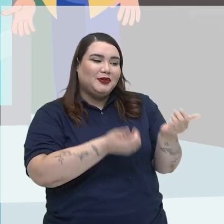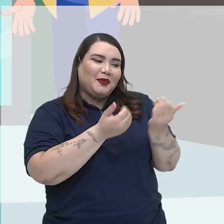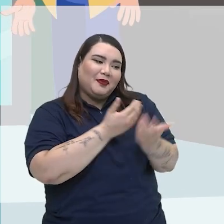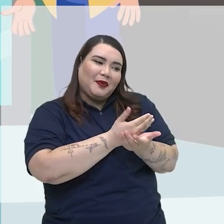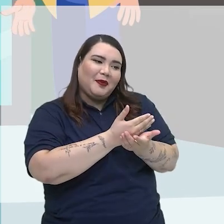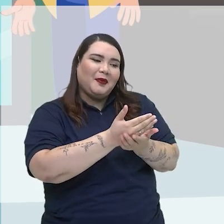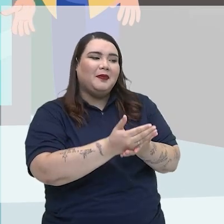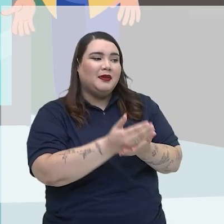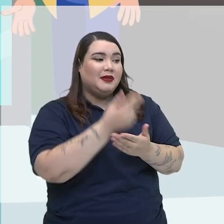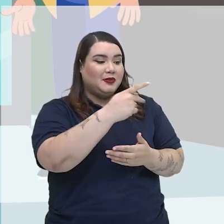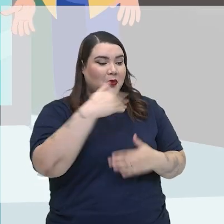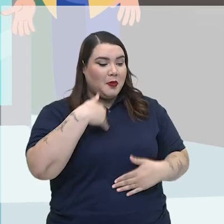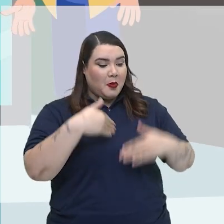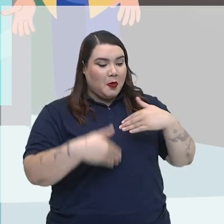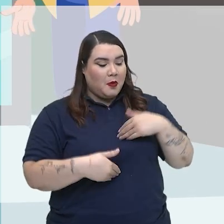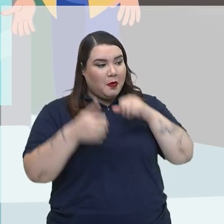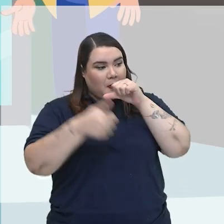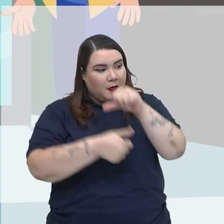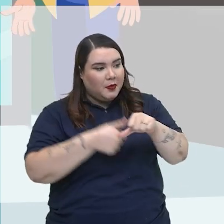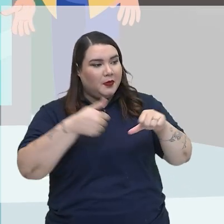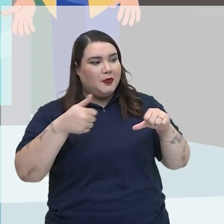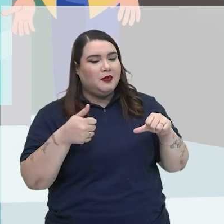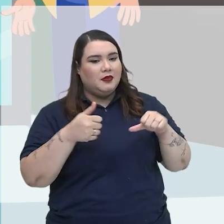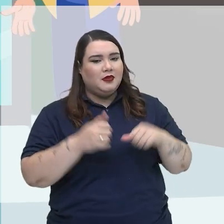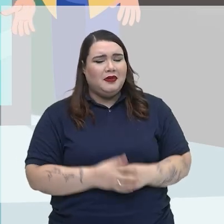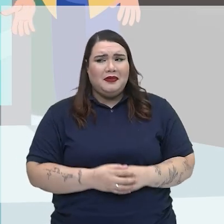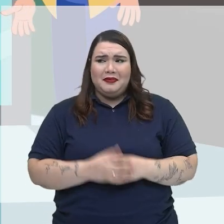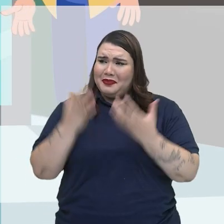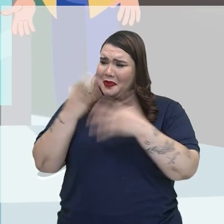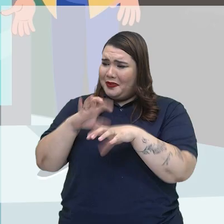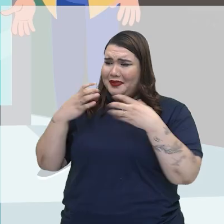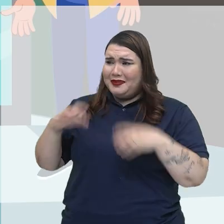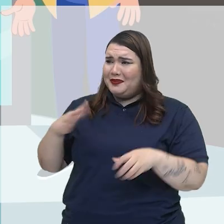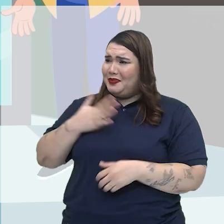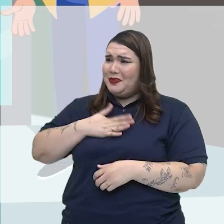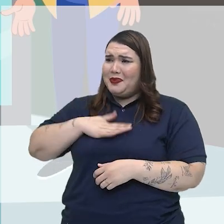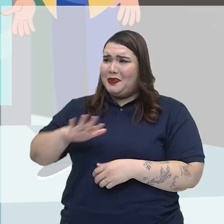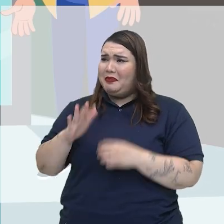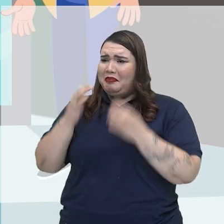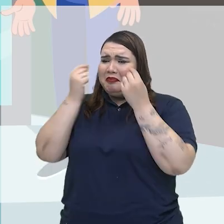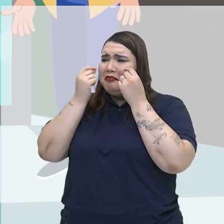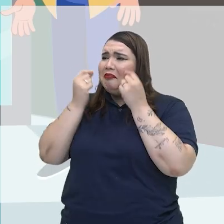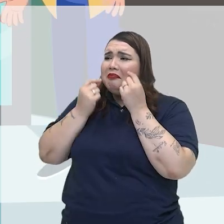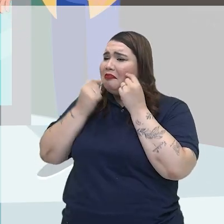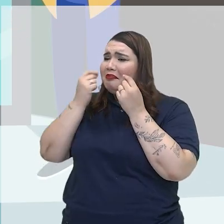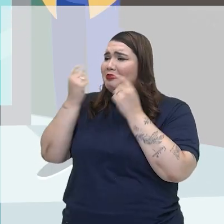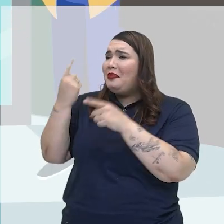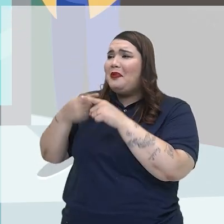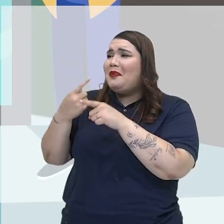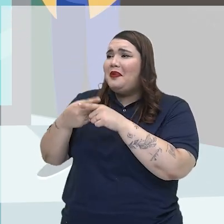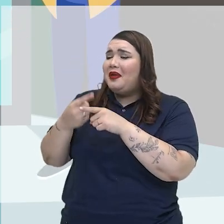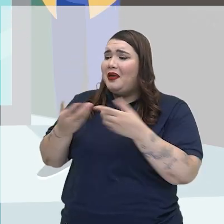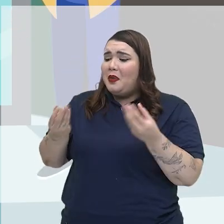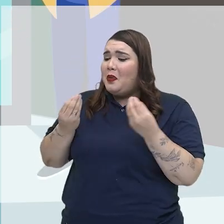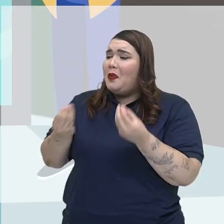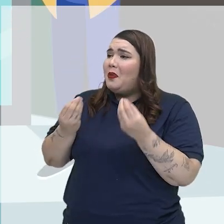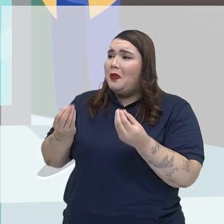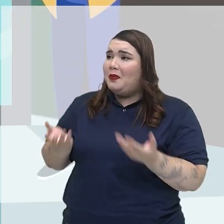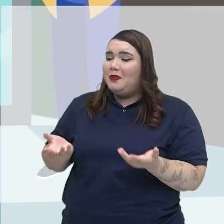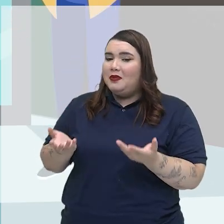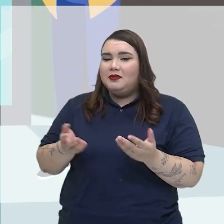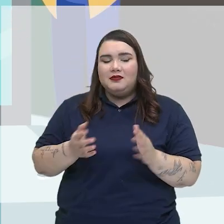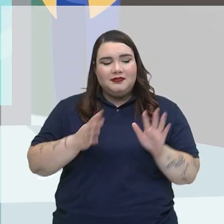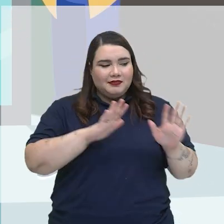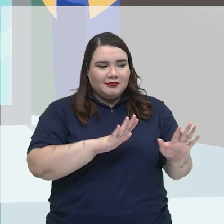mudando. Mas é horrível. O que é puberdade? O que eu faço agora? Calma, todo mundo passa